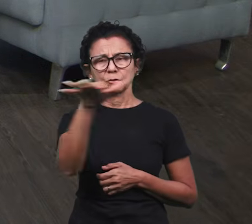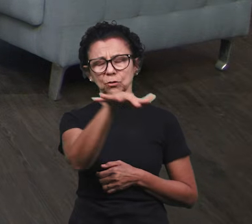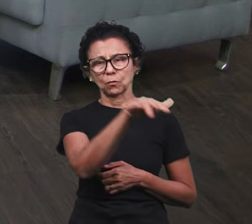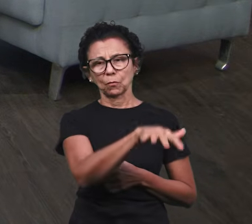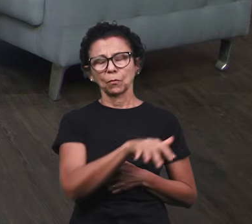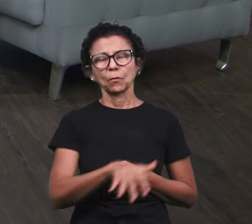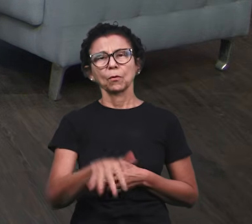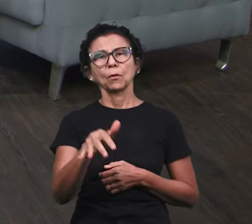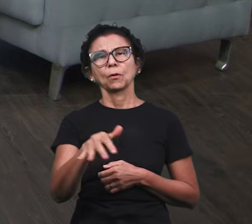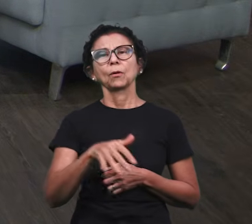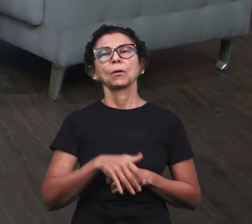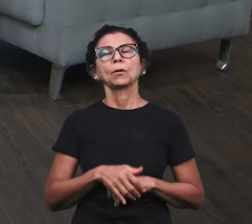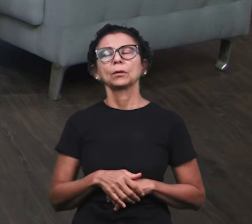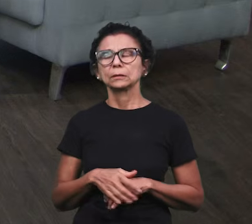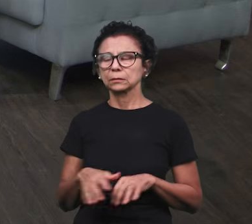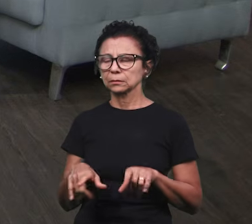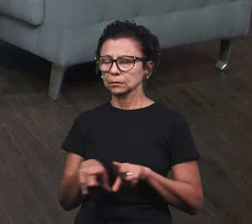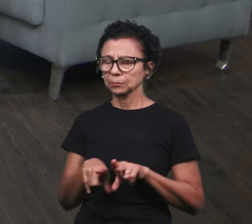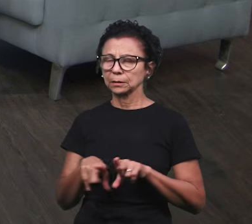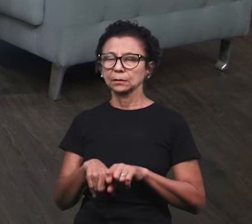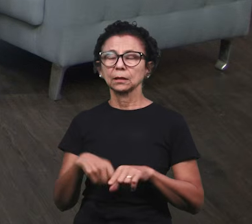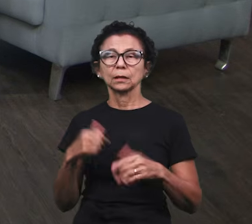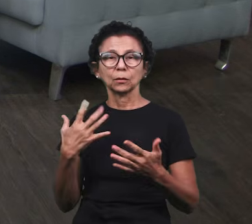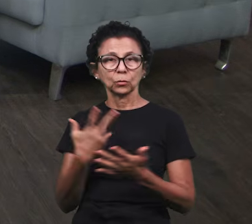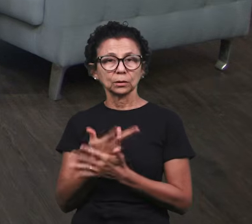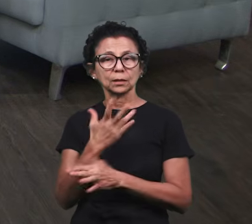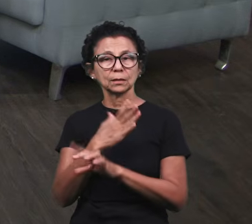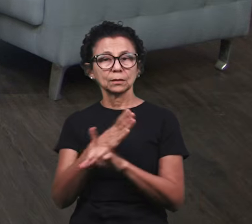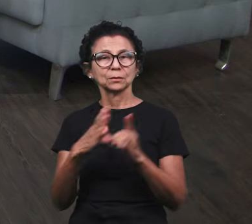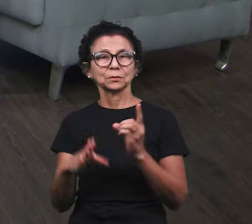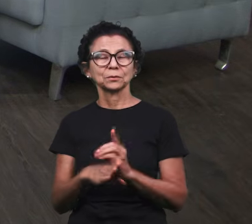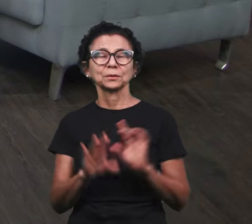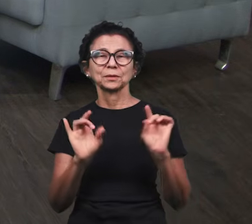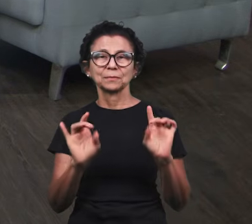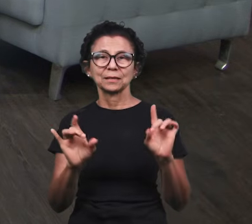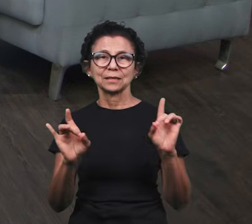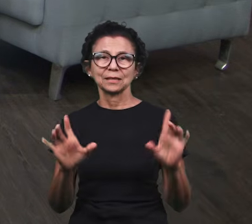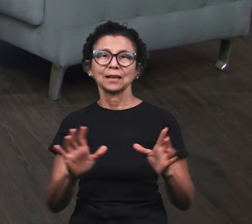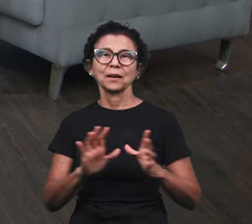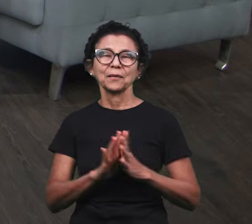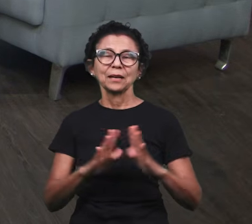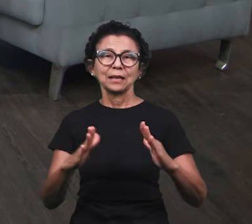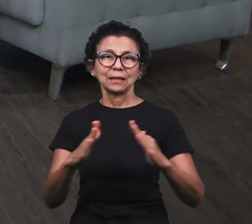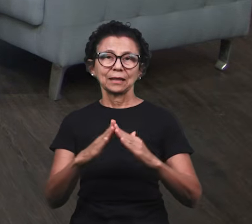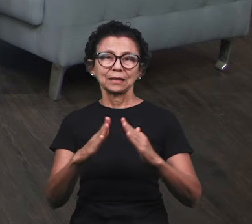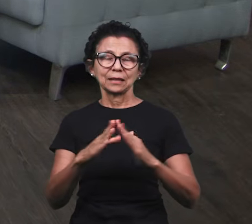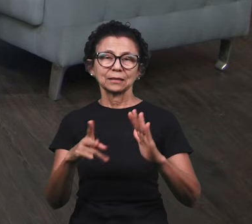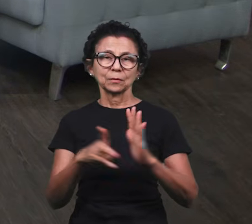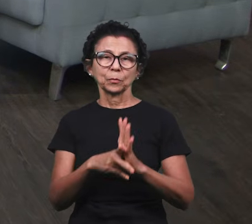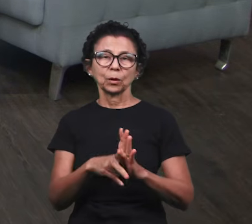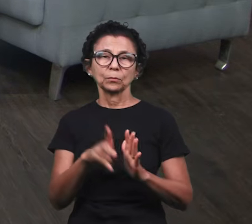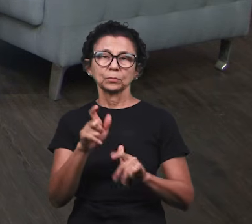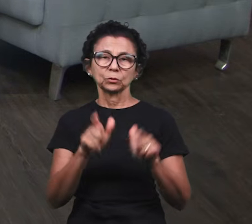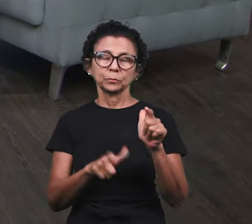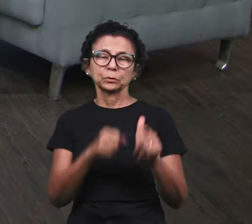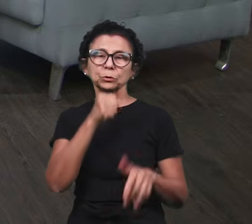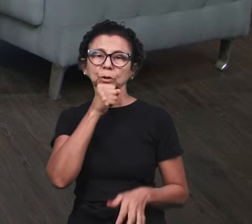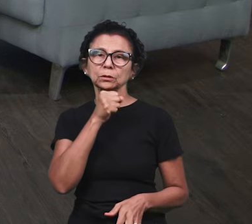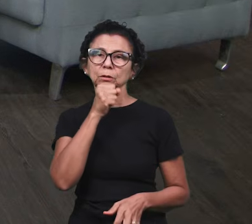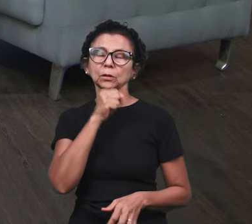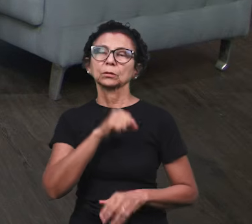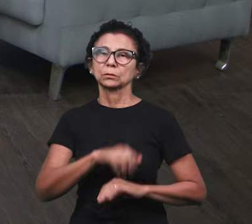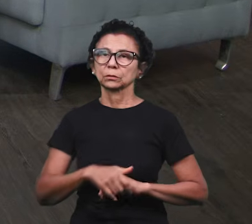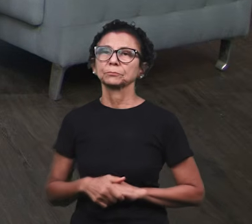mandam, mensagens, dizendo desses cultos especiais que acontecem, como o tema é sobre culto, né? Esses cultos